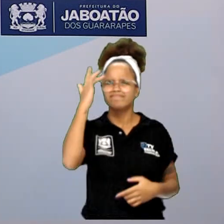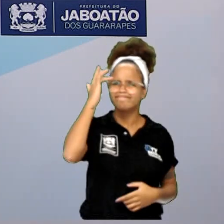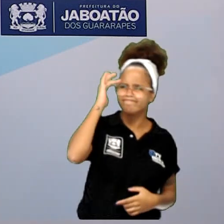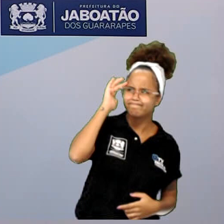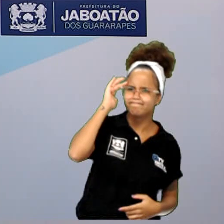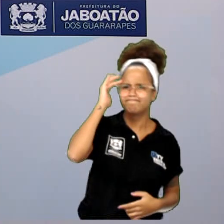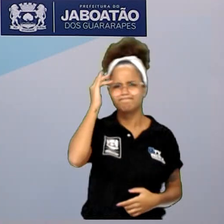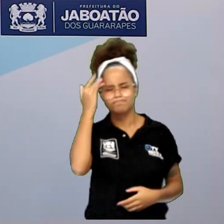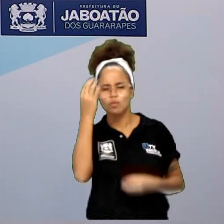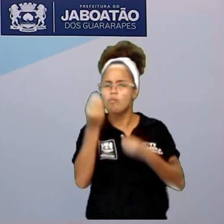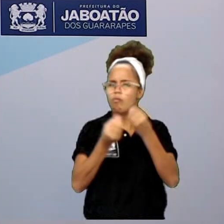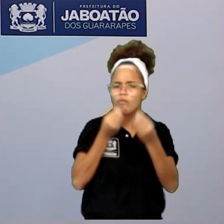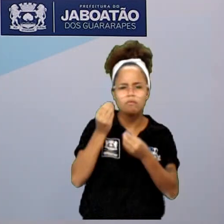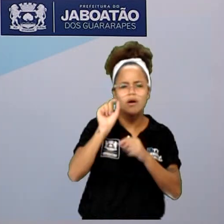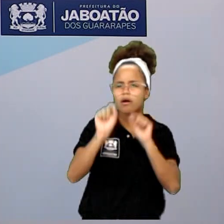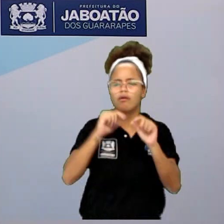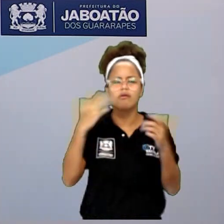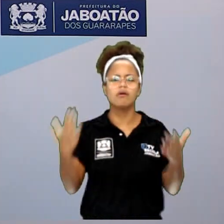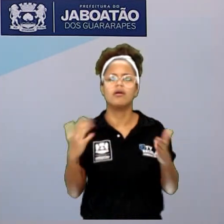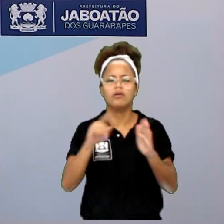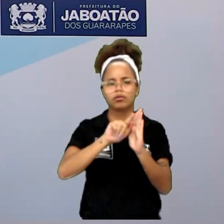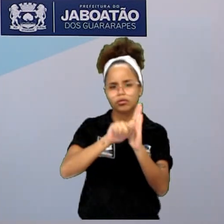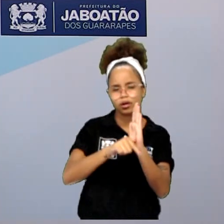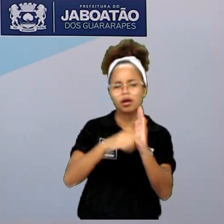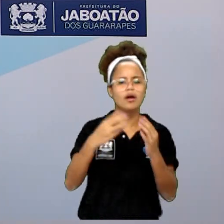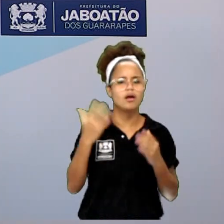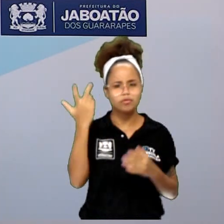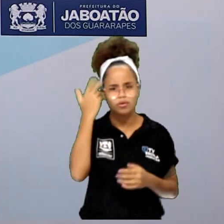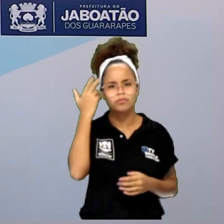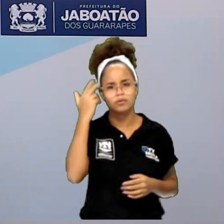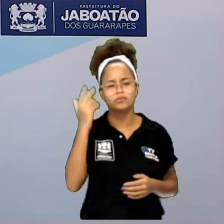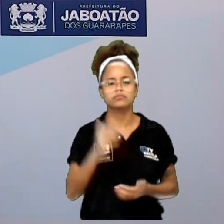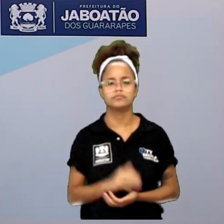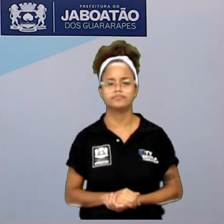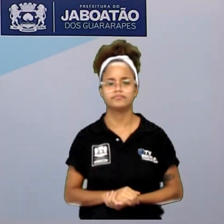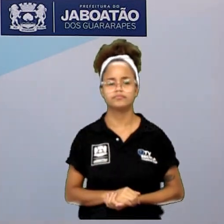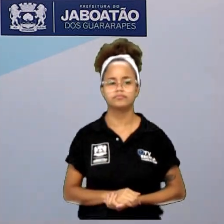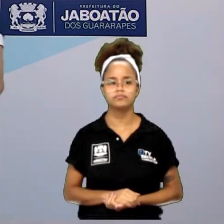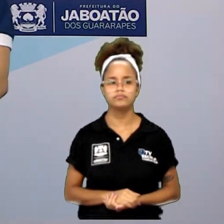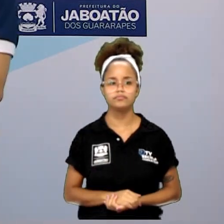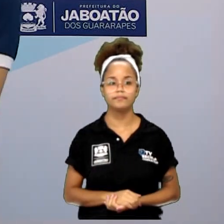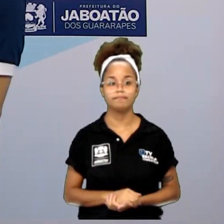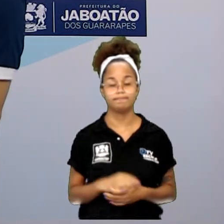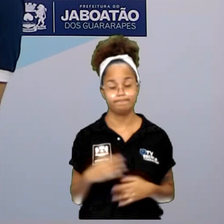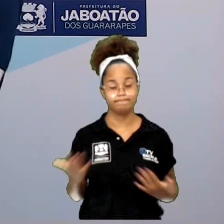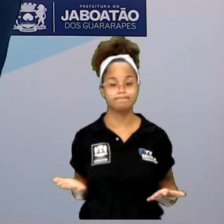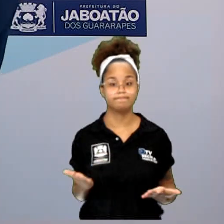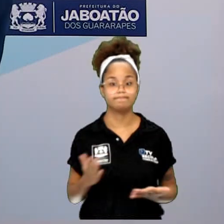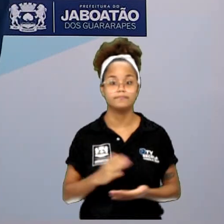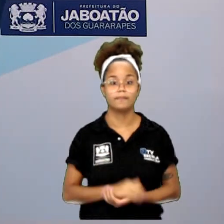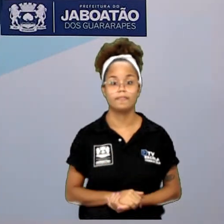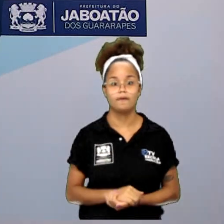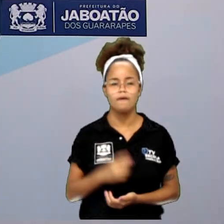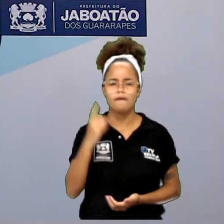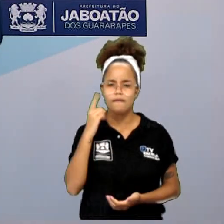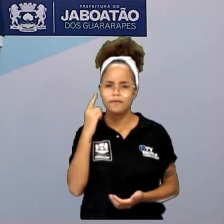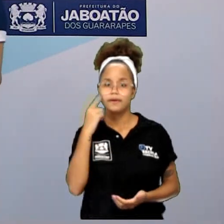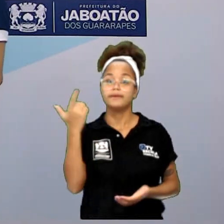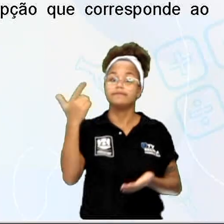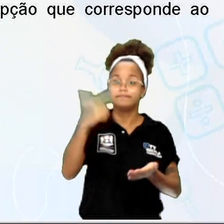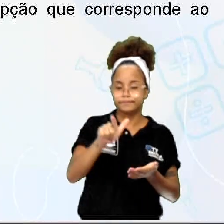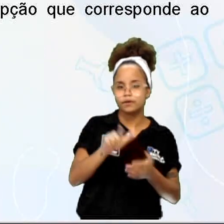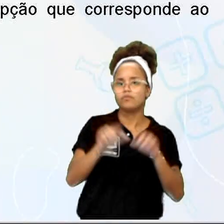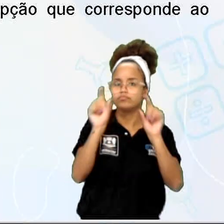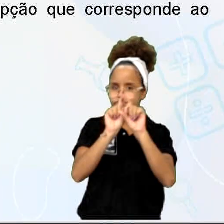né, sobre qual seria esse gênero. Isso é muito comum, chama-se intergenericidade. Bom, releia, aí temos aqui um